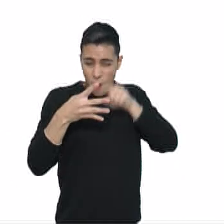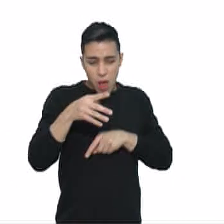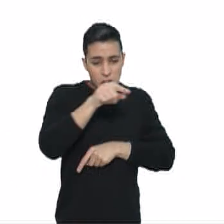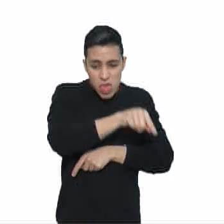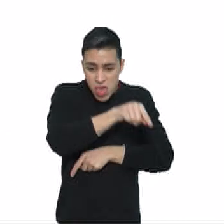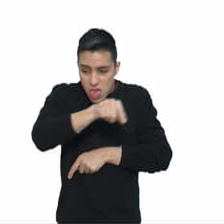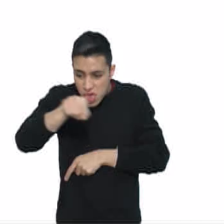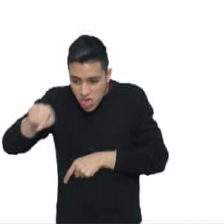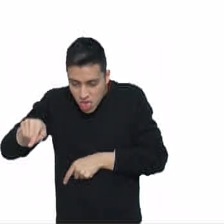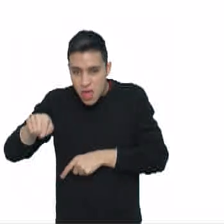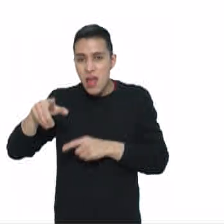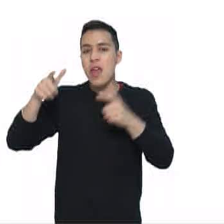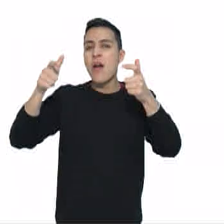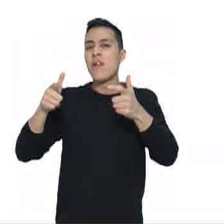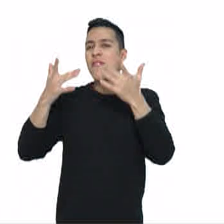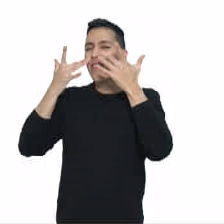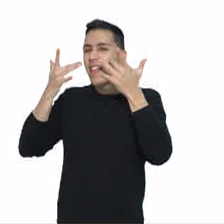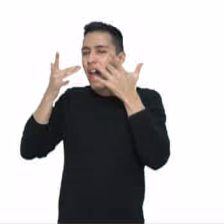anfiteatros romanos.